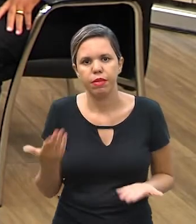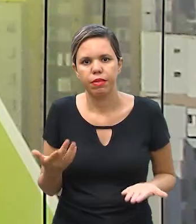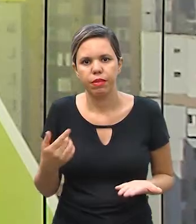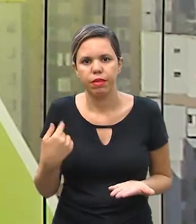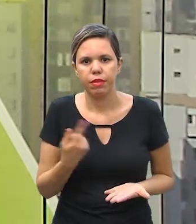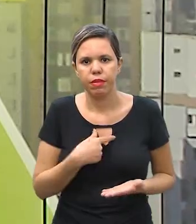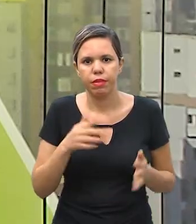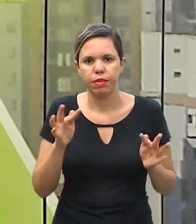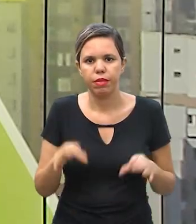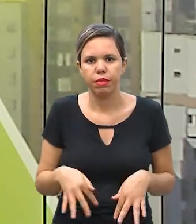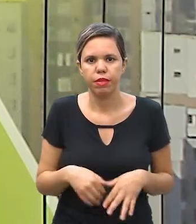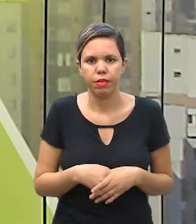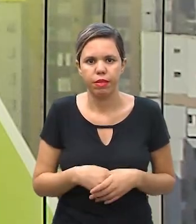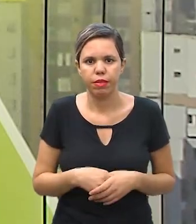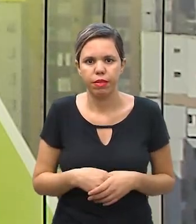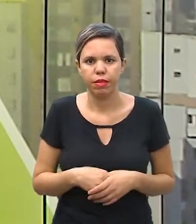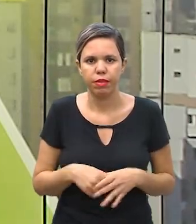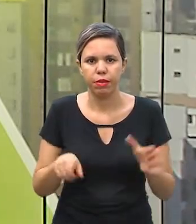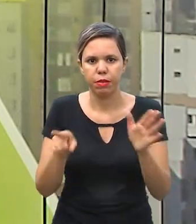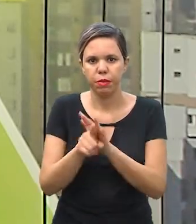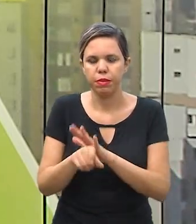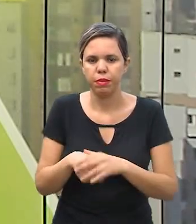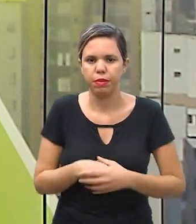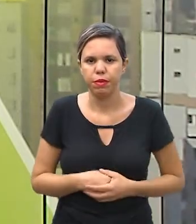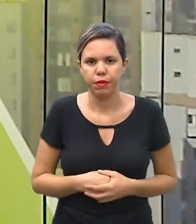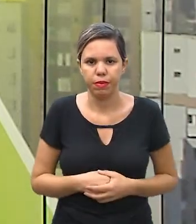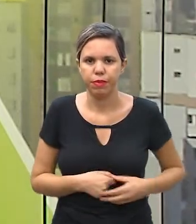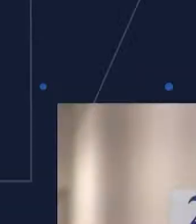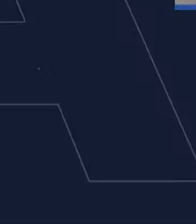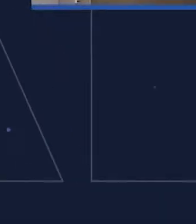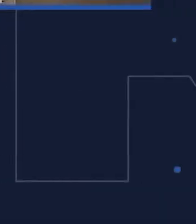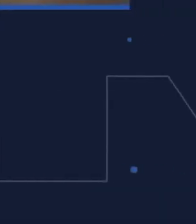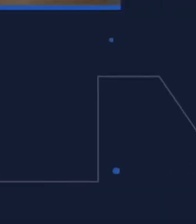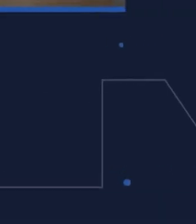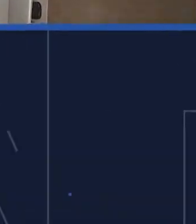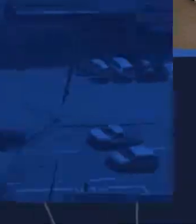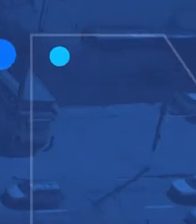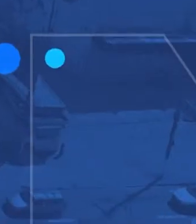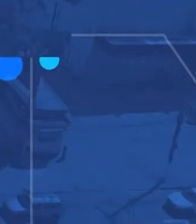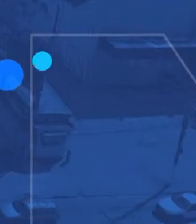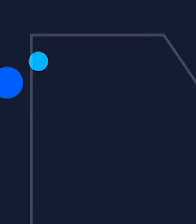Curioso. E para a gente poder encerrar, mais um quadro aqui no Perfil.